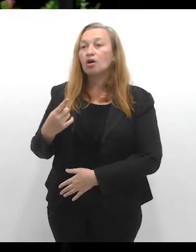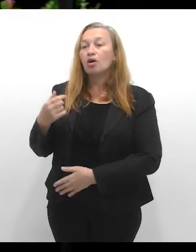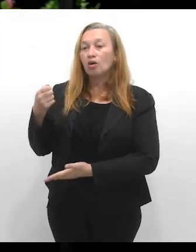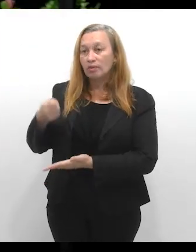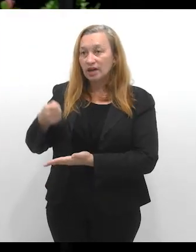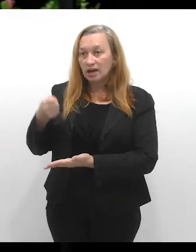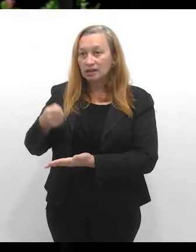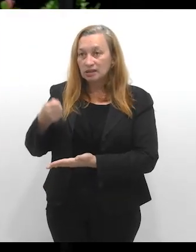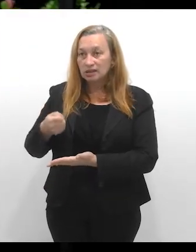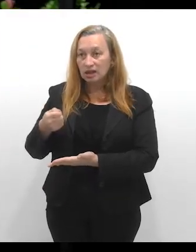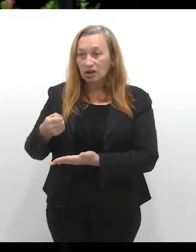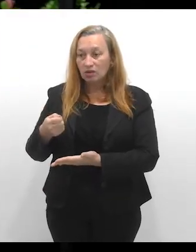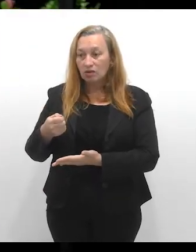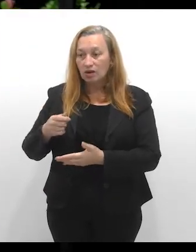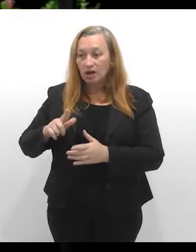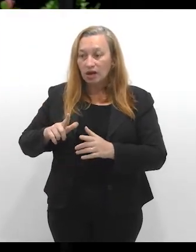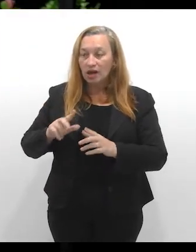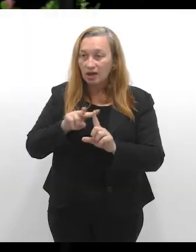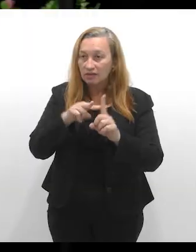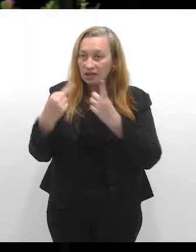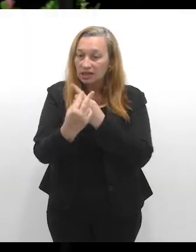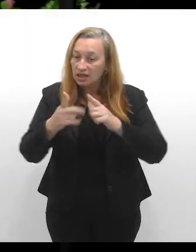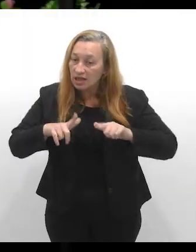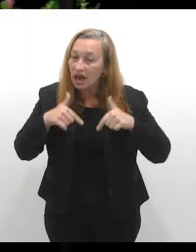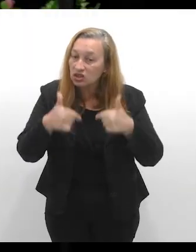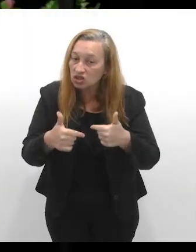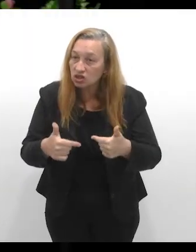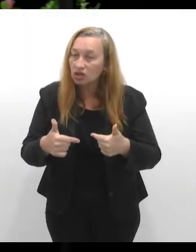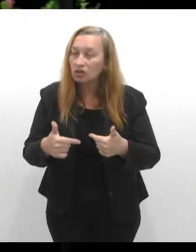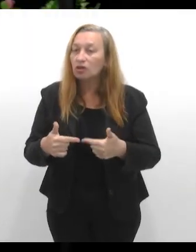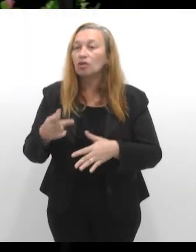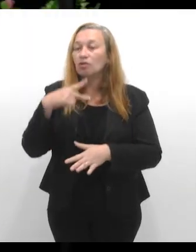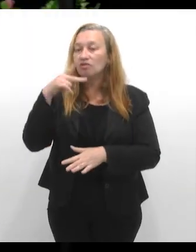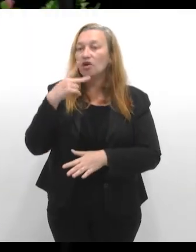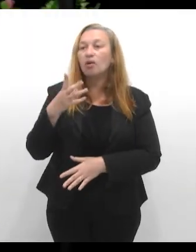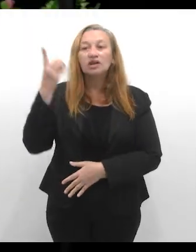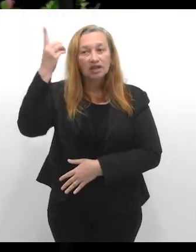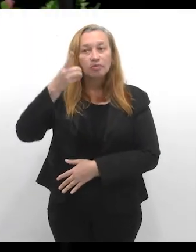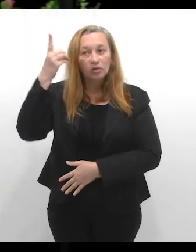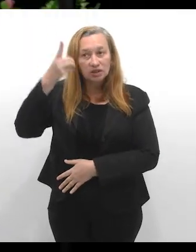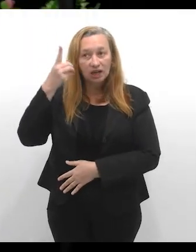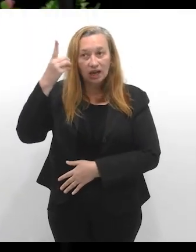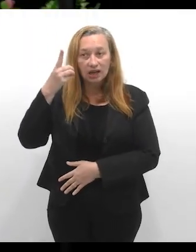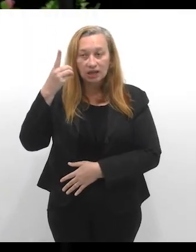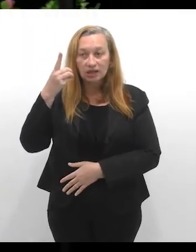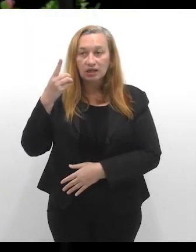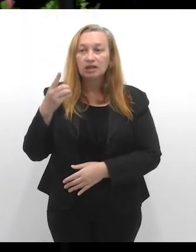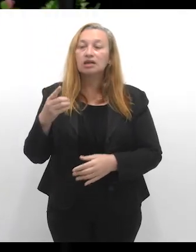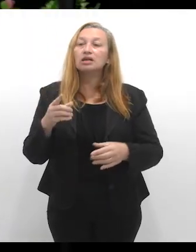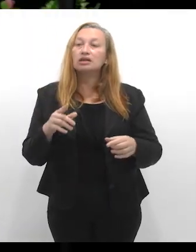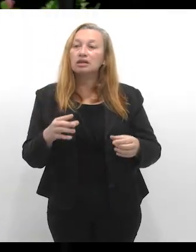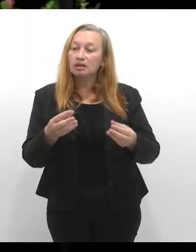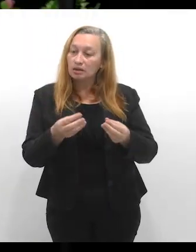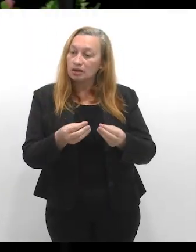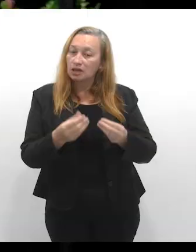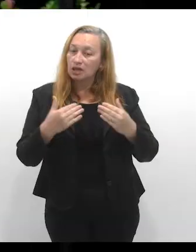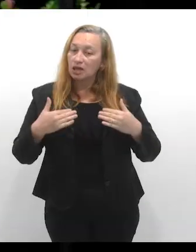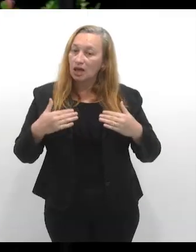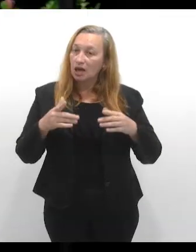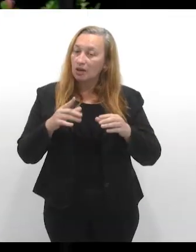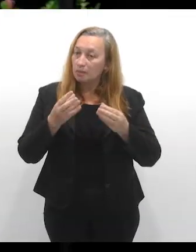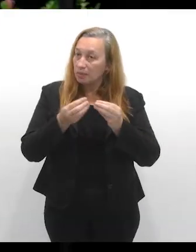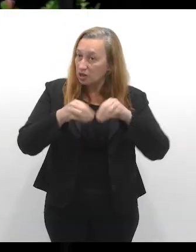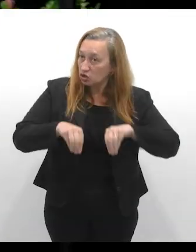nosso dever é visibilizá-las e enfrentá-las, porque geralmente, como bem disse a deputada, elas atingem